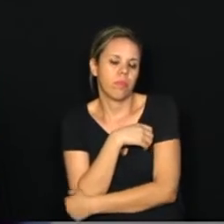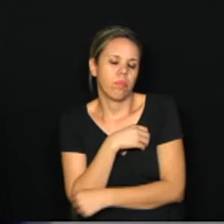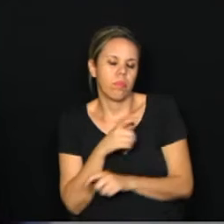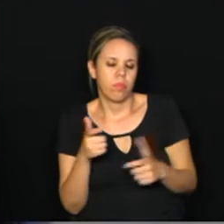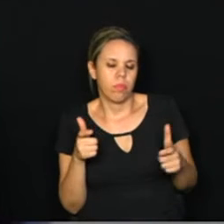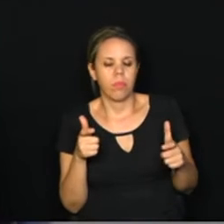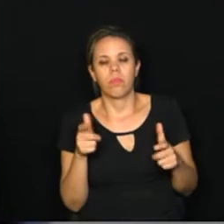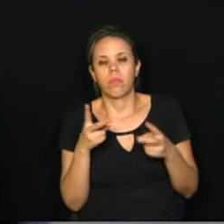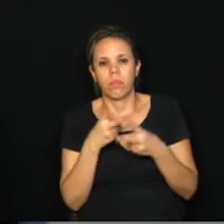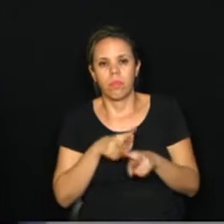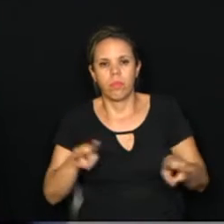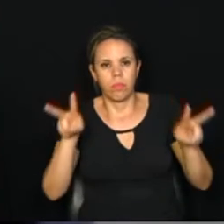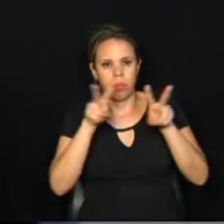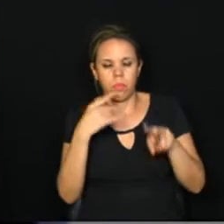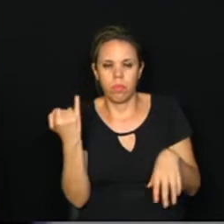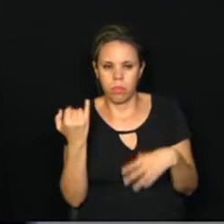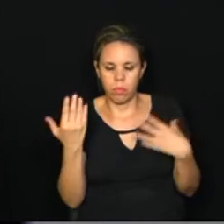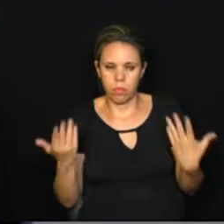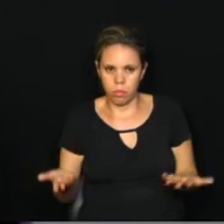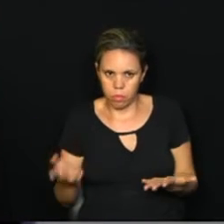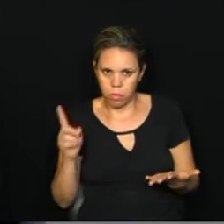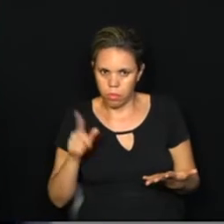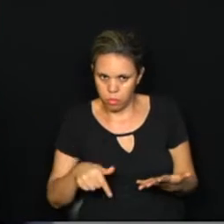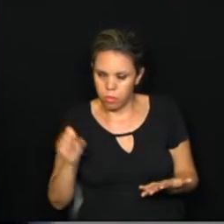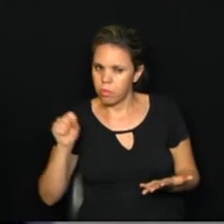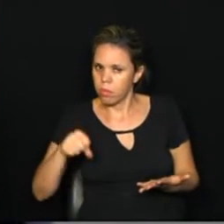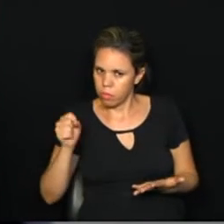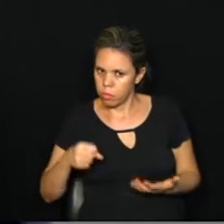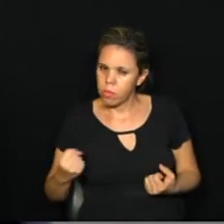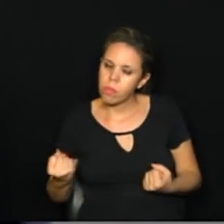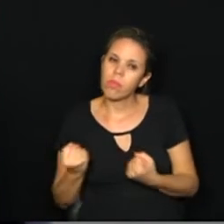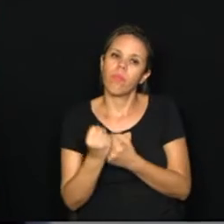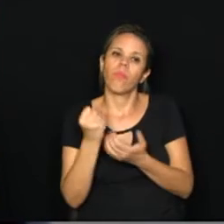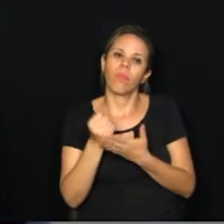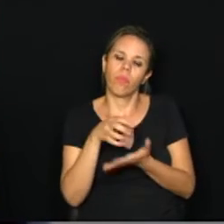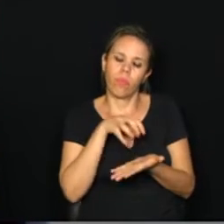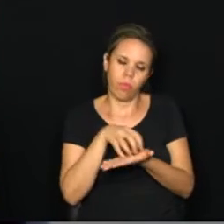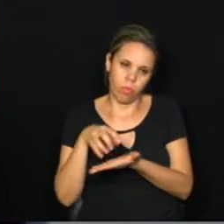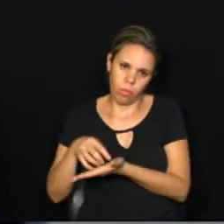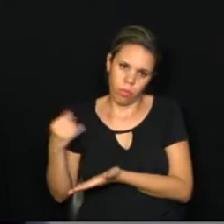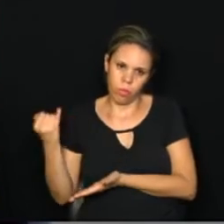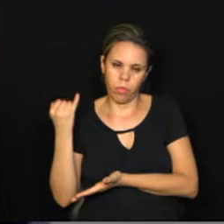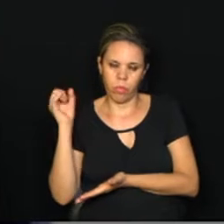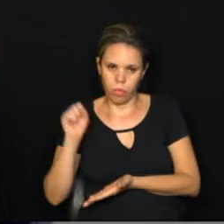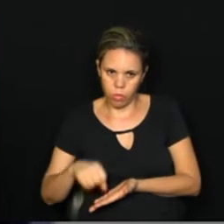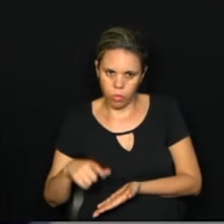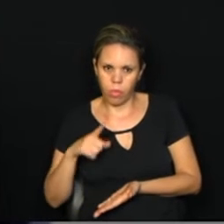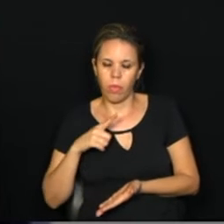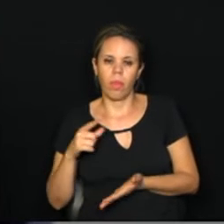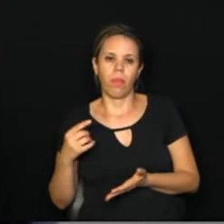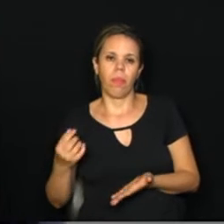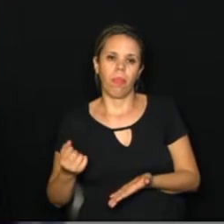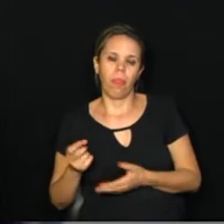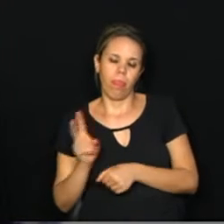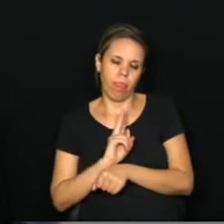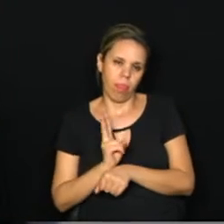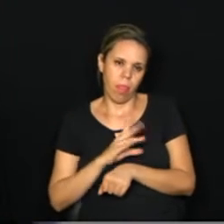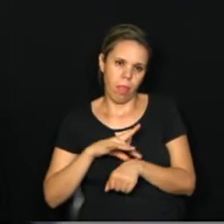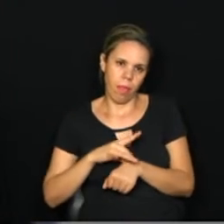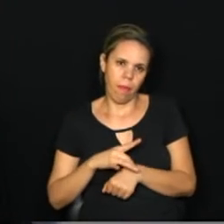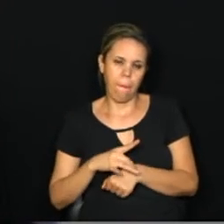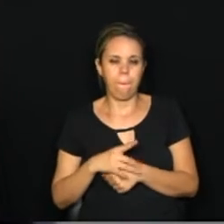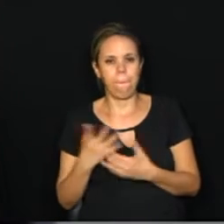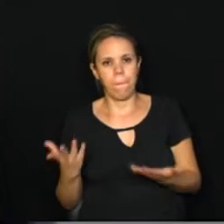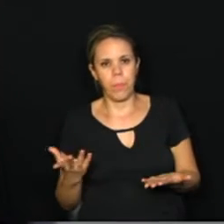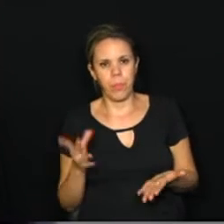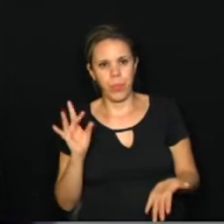da visibilidade e da importância, mas ele é muito importante no sentido de dar toda essa segurança, e o que é mais importante,